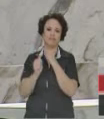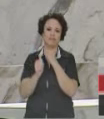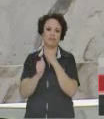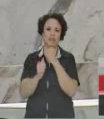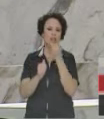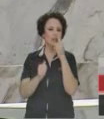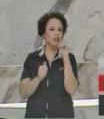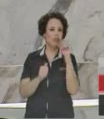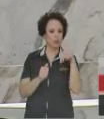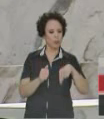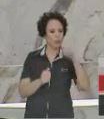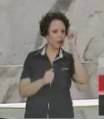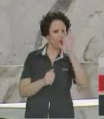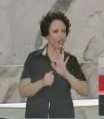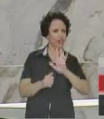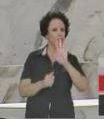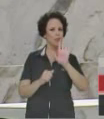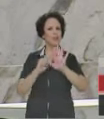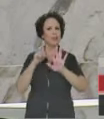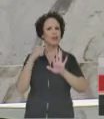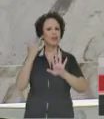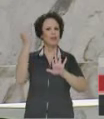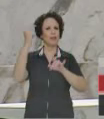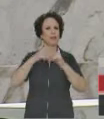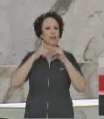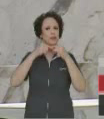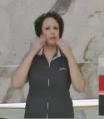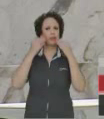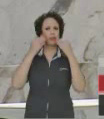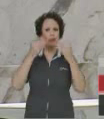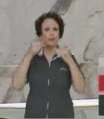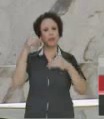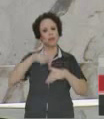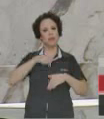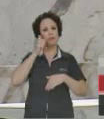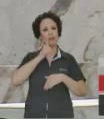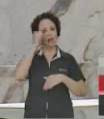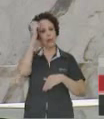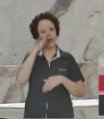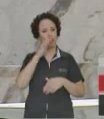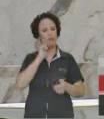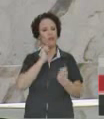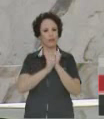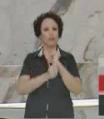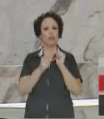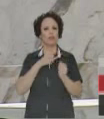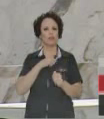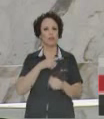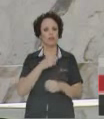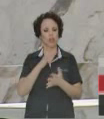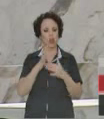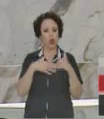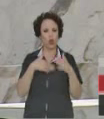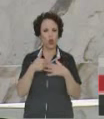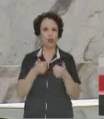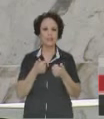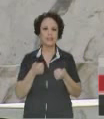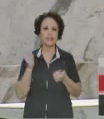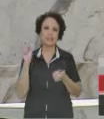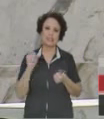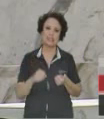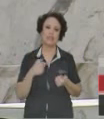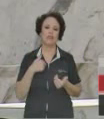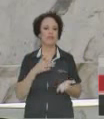interno mas é muito importante para mostrá las lá fora então a minha homenagem à seleção brasileira de futebol feminino